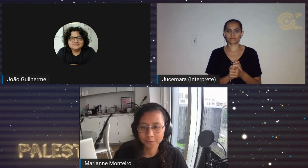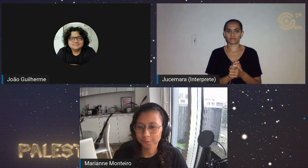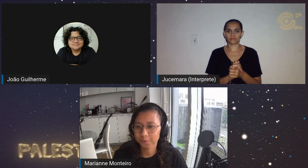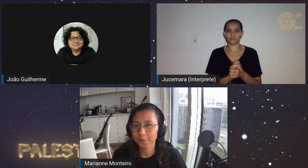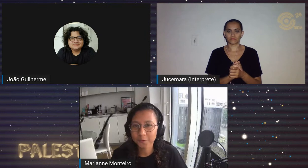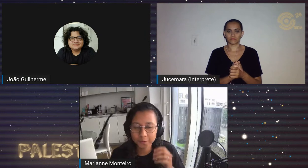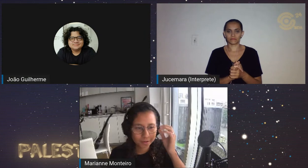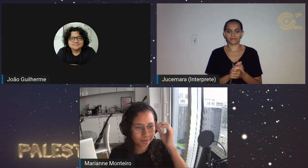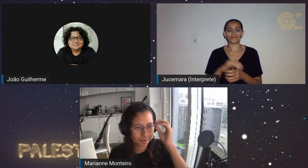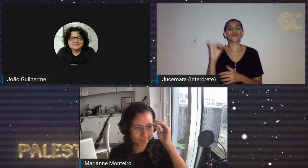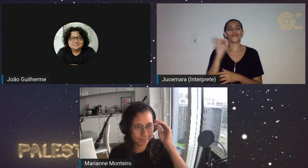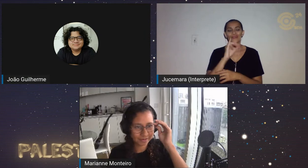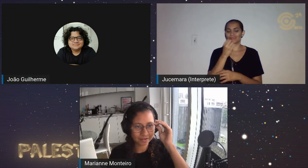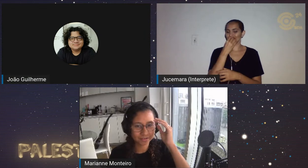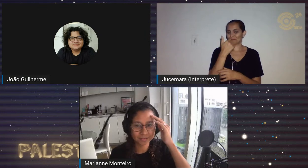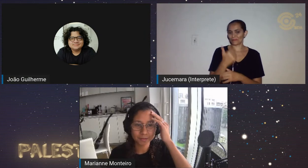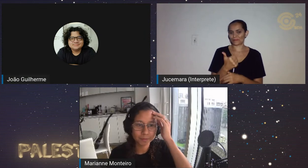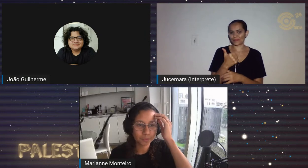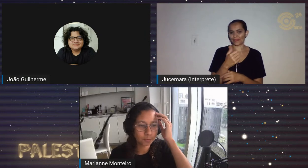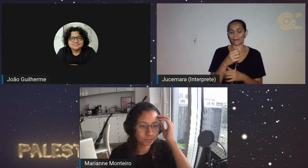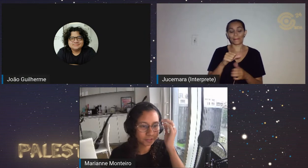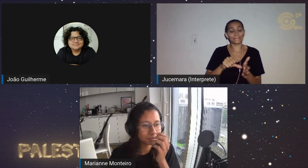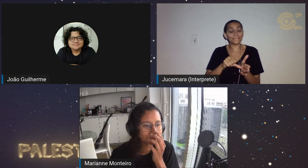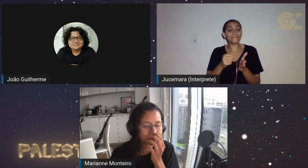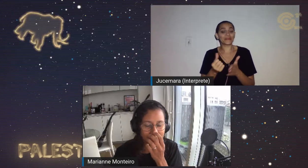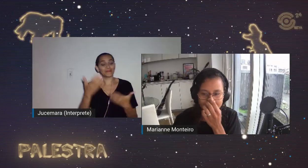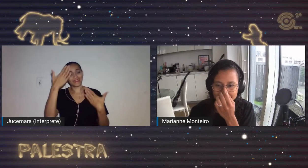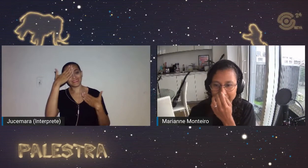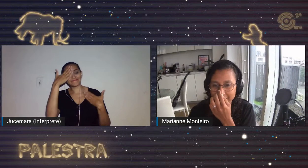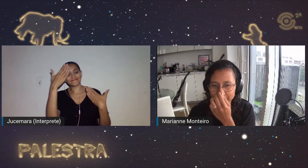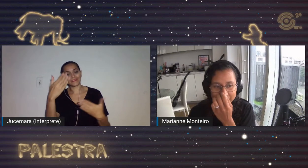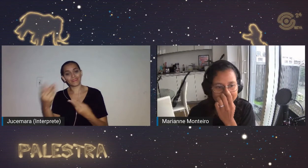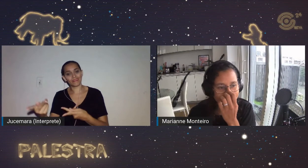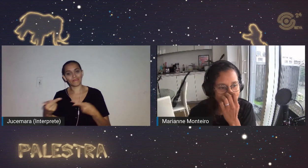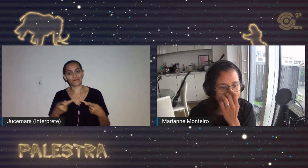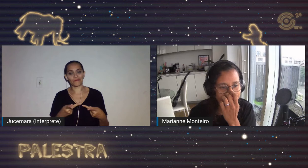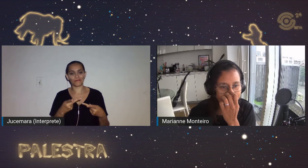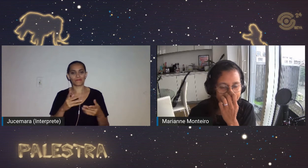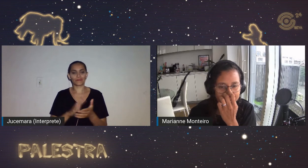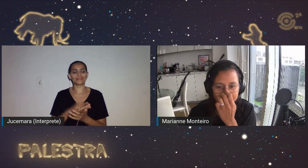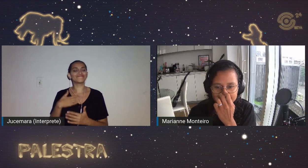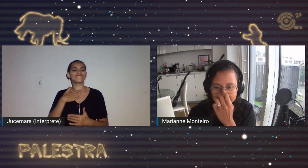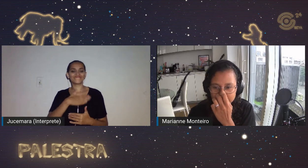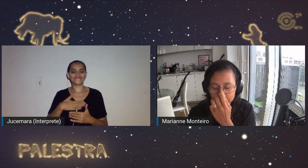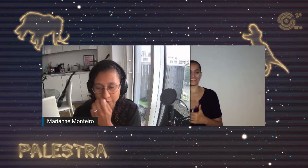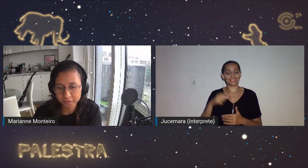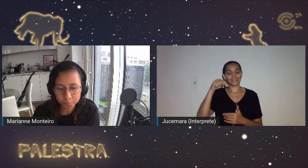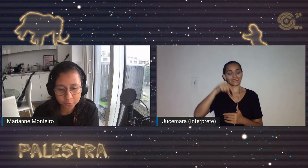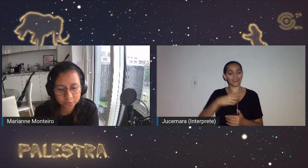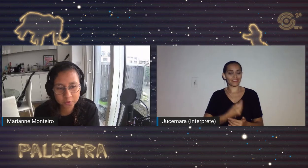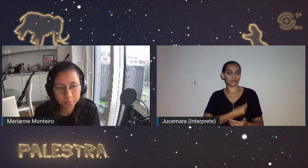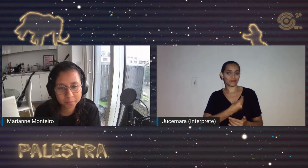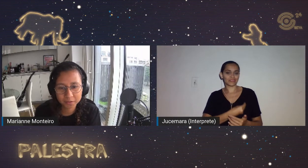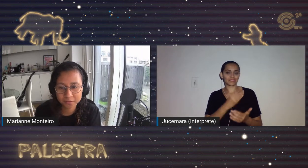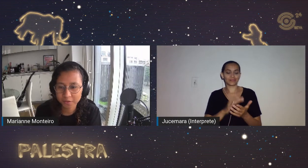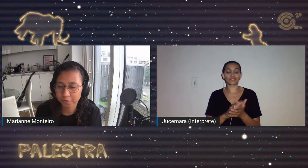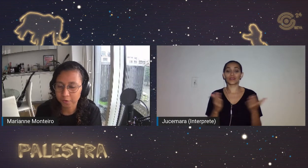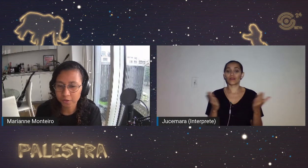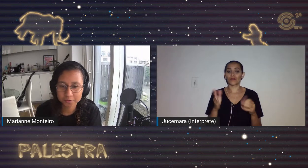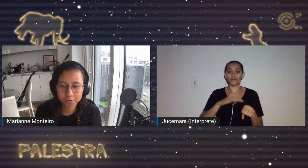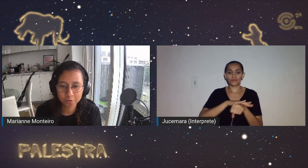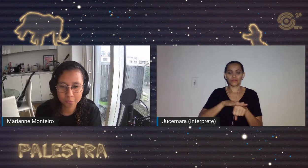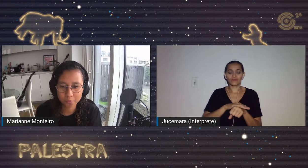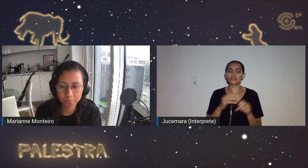Olá, pessoal, tudo bom? Primeiro agradecer pelo convite. É um prazer estar aqui. E aí eu vou conversar um pouquinho sobre